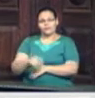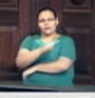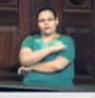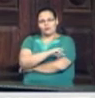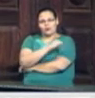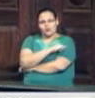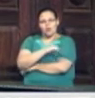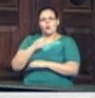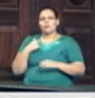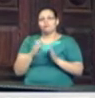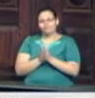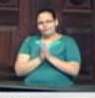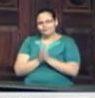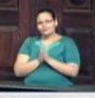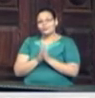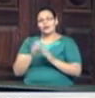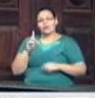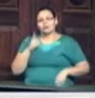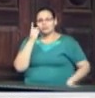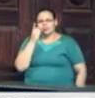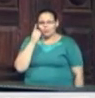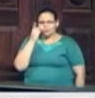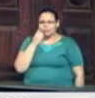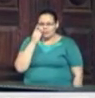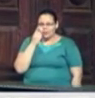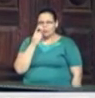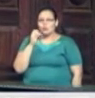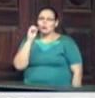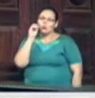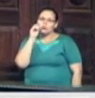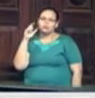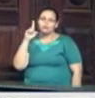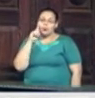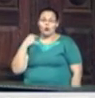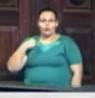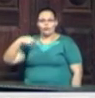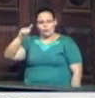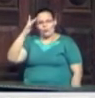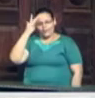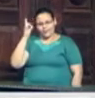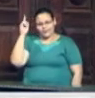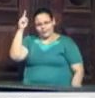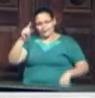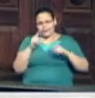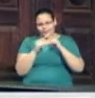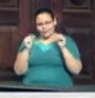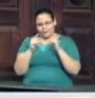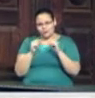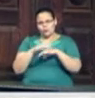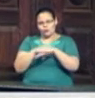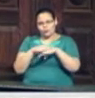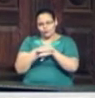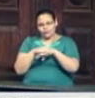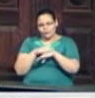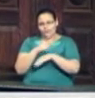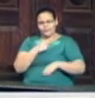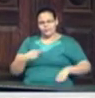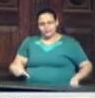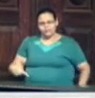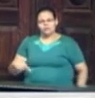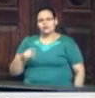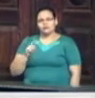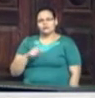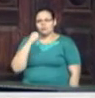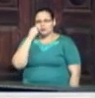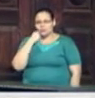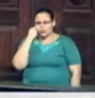esse apelo que eu fiz ao nosso deputado Otávio Leite. Amanhã eu vou a Brasília conversar com o presidente nacional do meu partido, senador